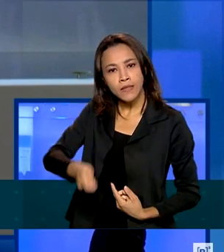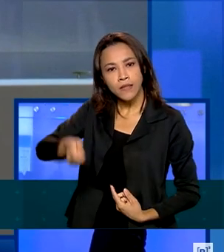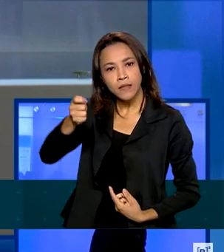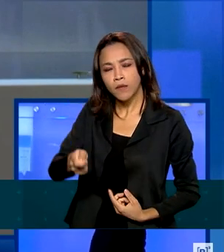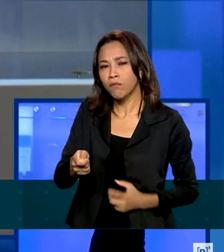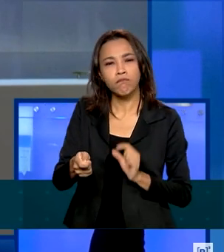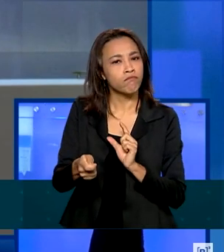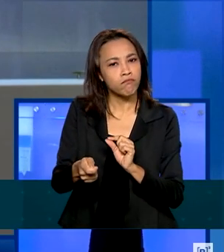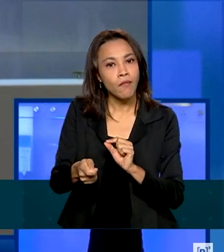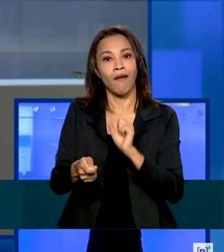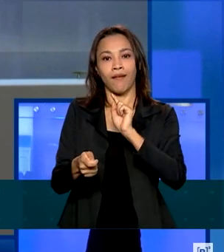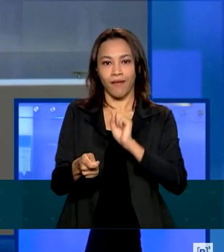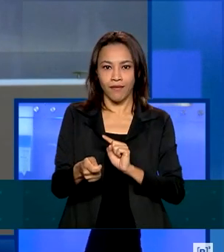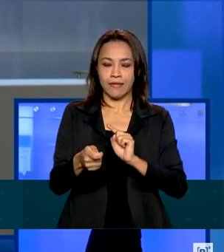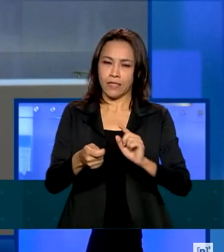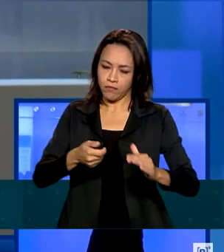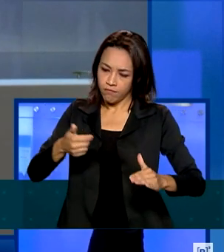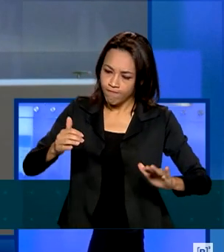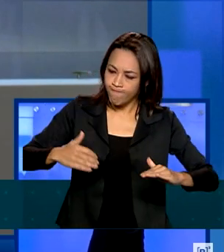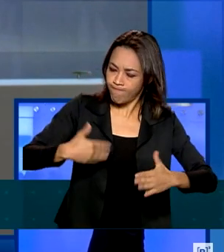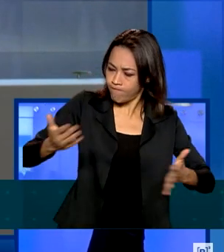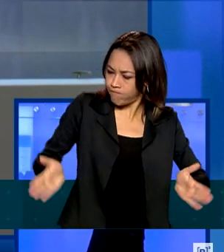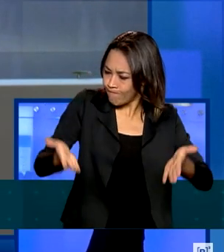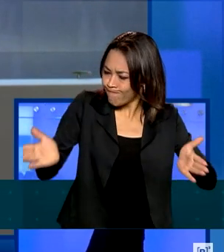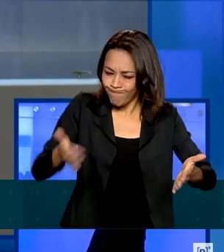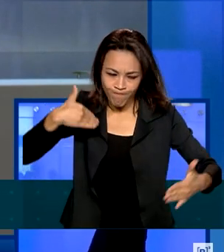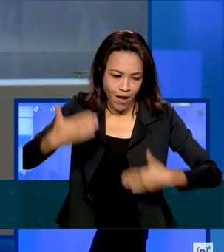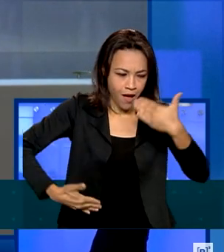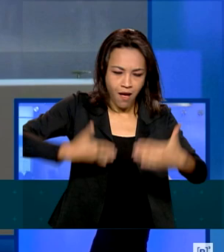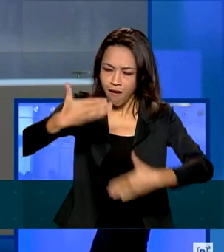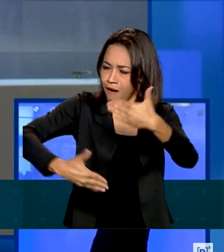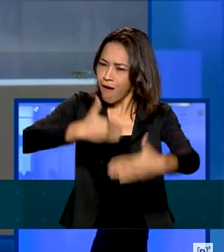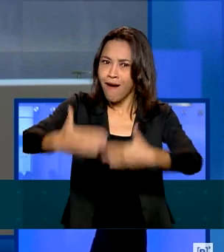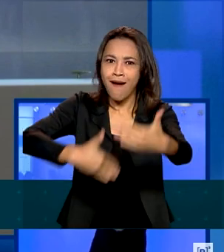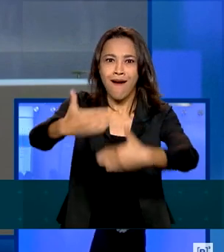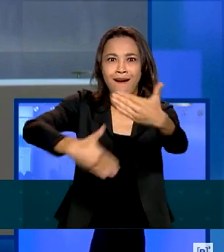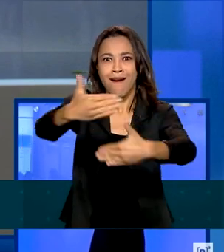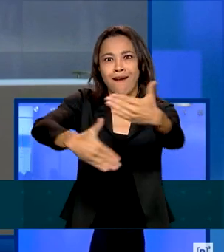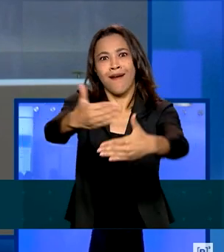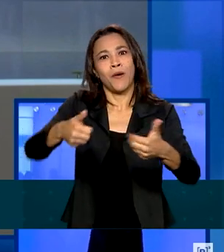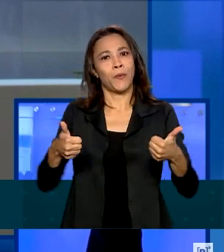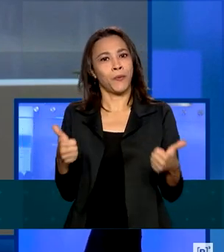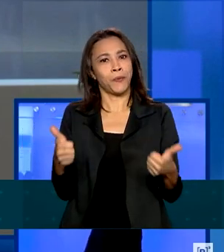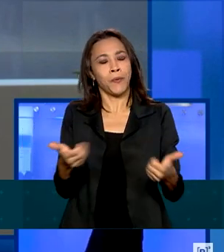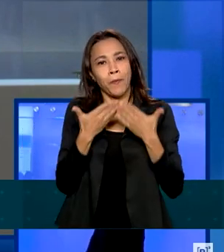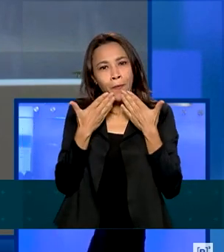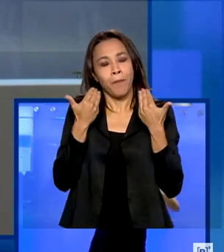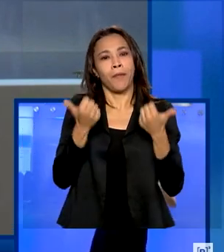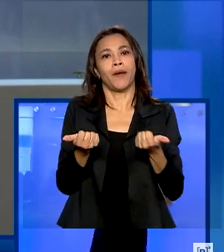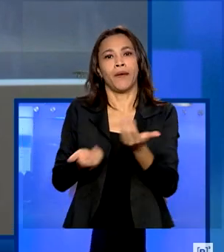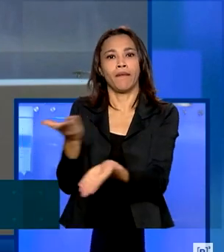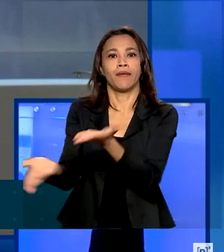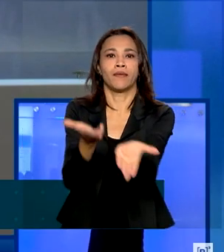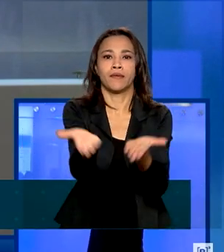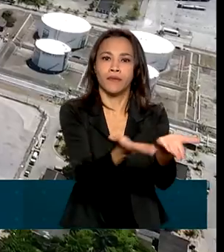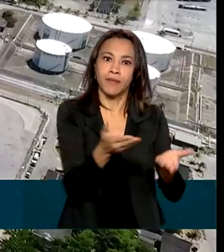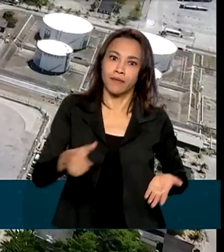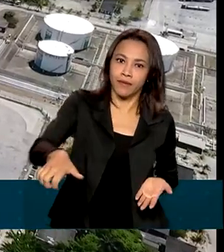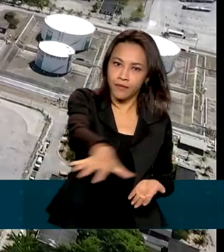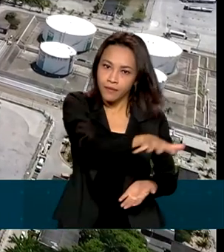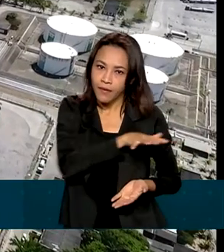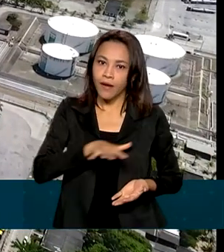Portuários eu trazer desenvolvimento produtividade para todo setor e abastecer e melhorar o atendimento da nossa